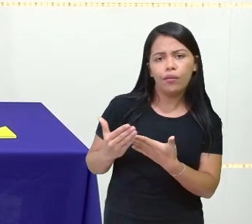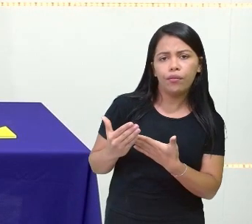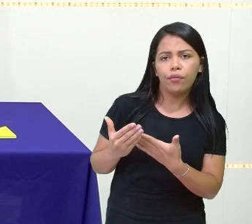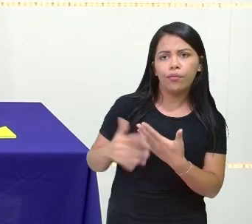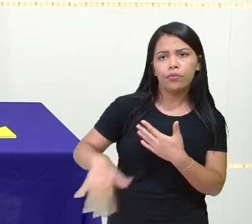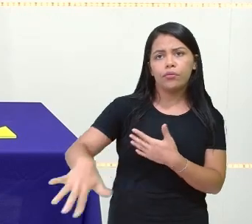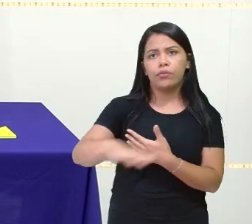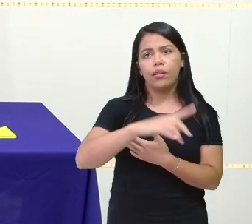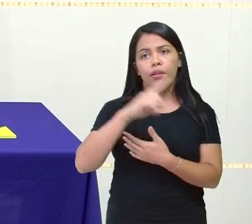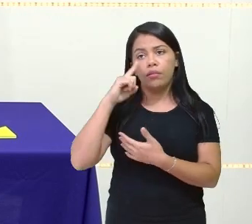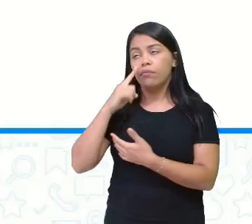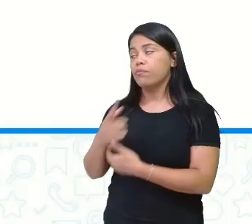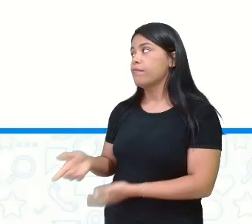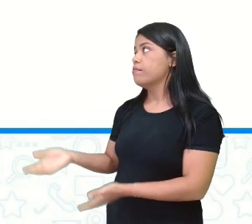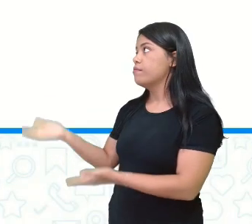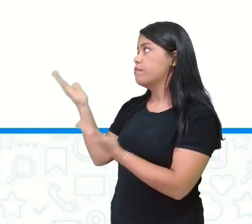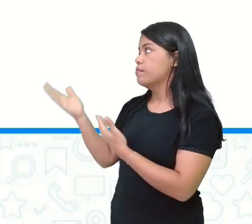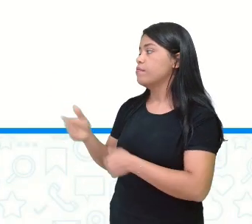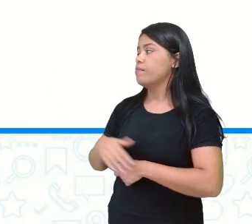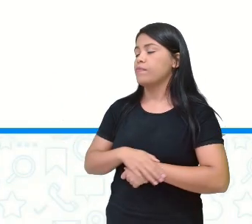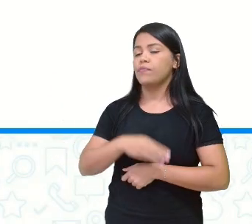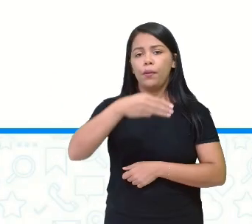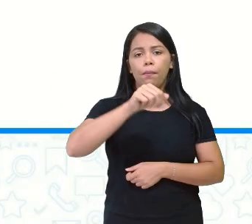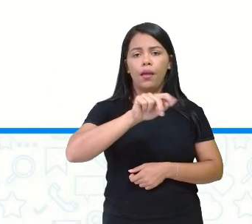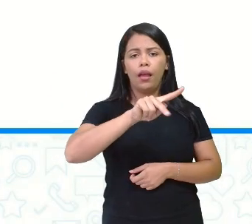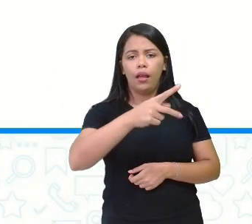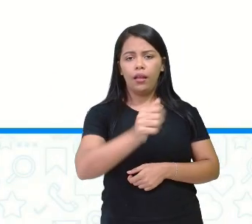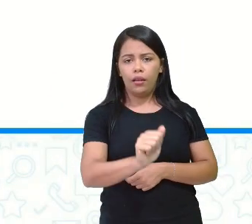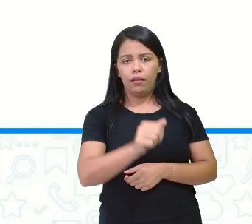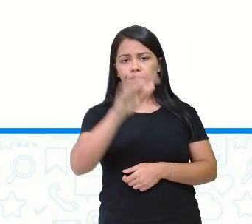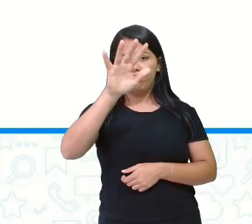área de uma figura. Percebam essa malha